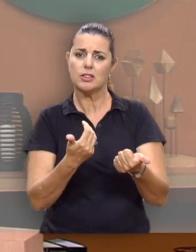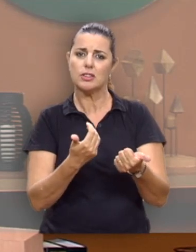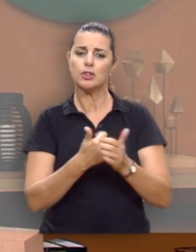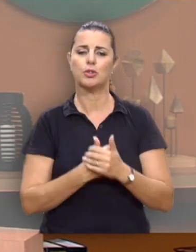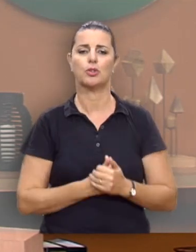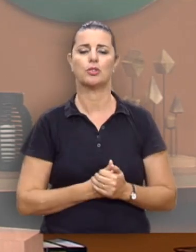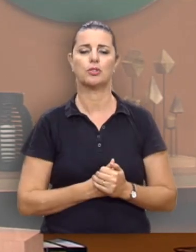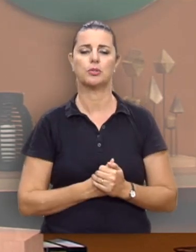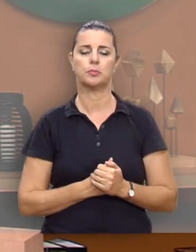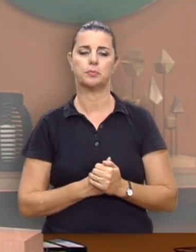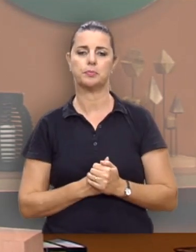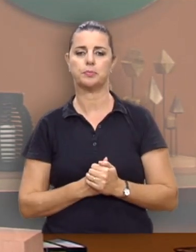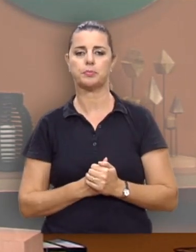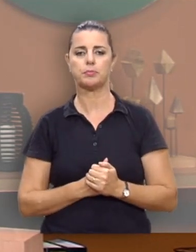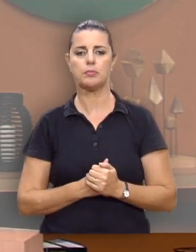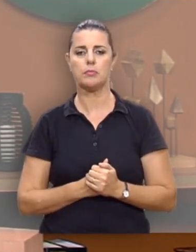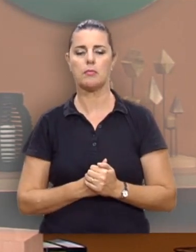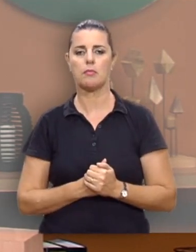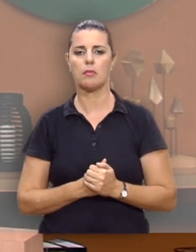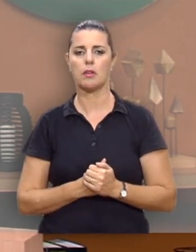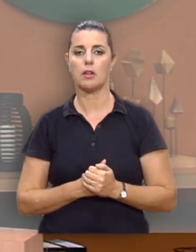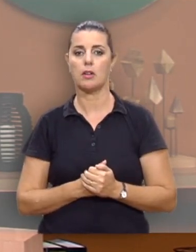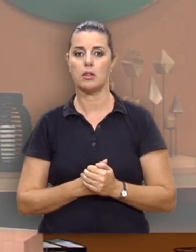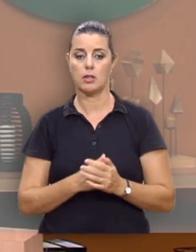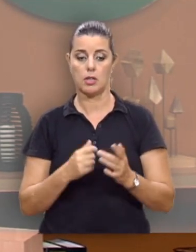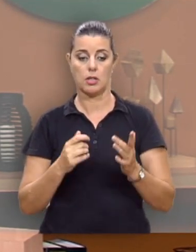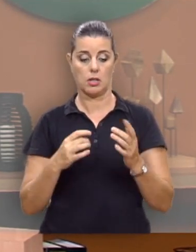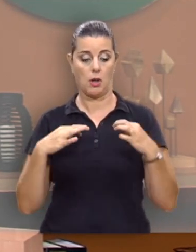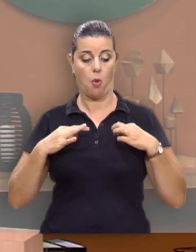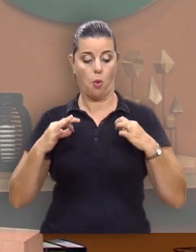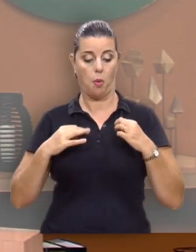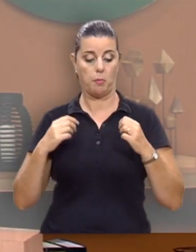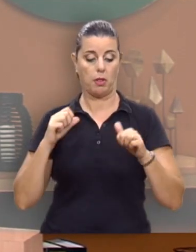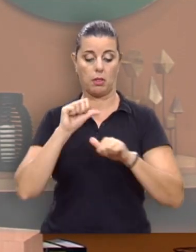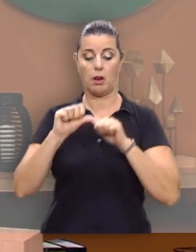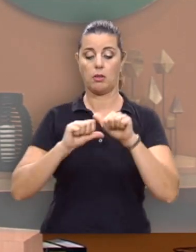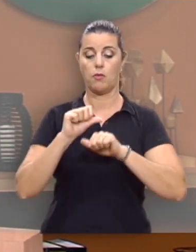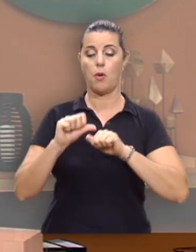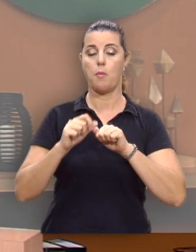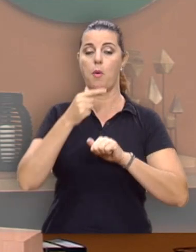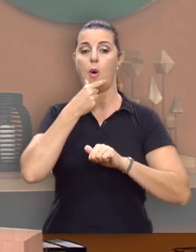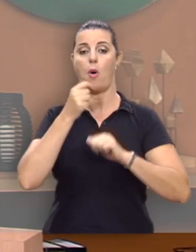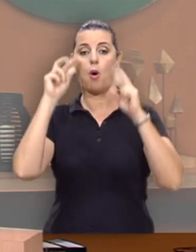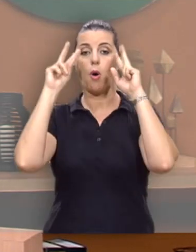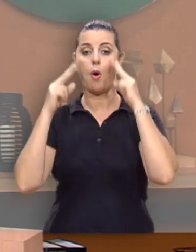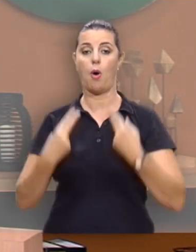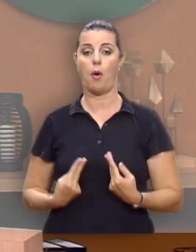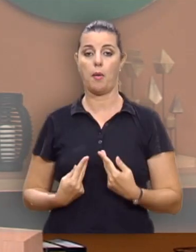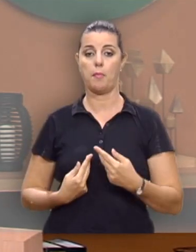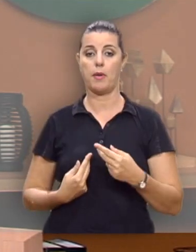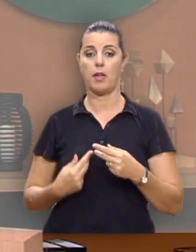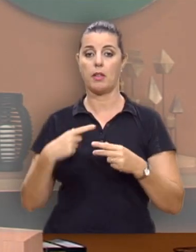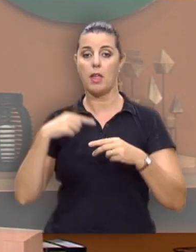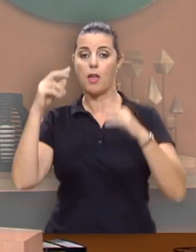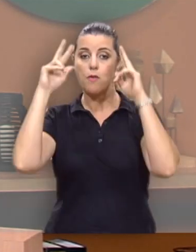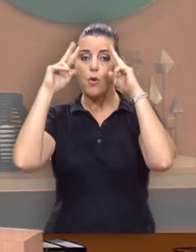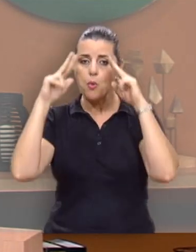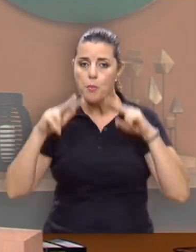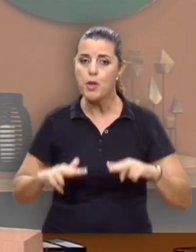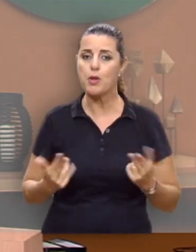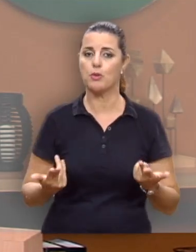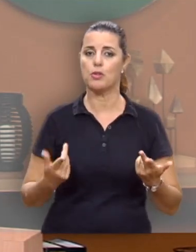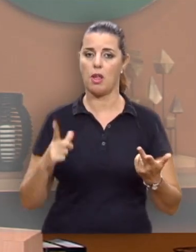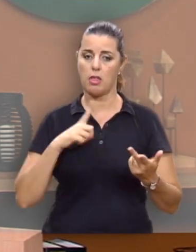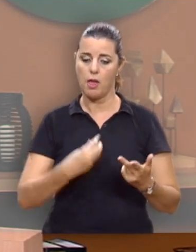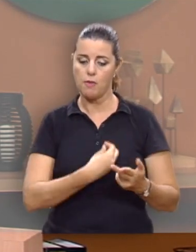tabernaculou-se entre nós, ele vestiu pele humana. Ele calçou as sandálias da humildade,